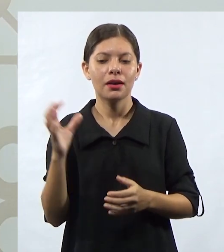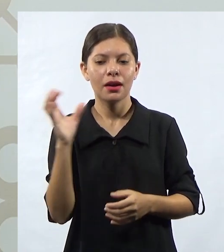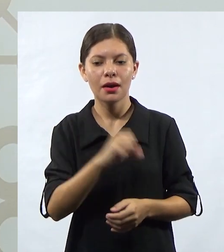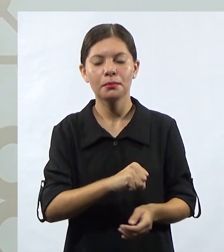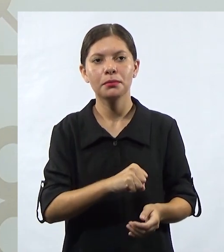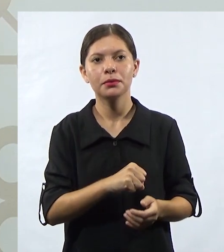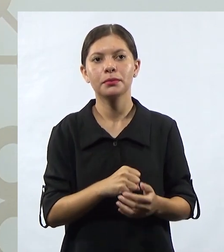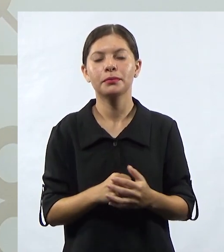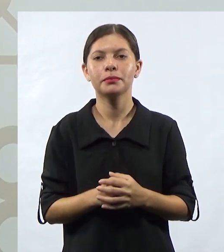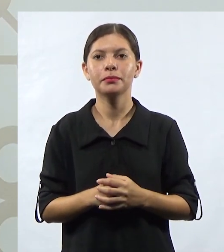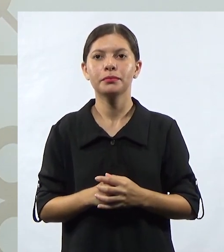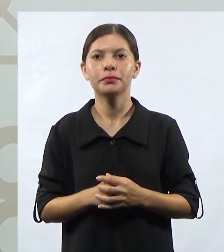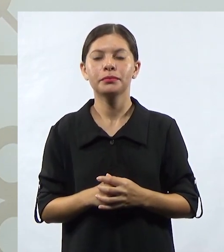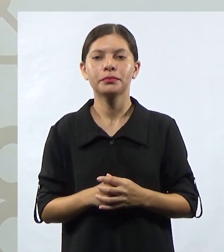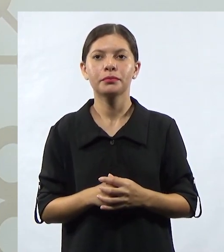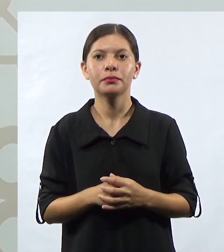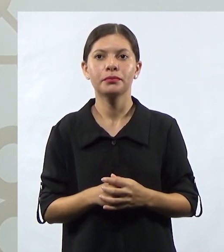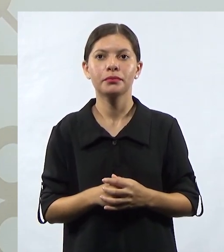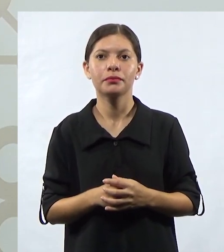bastante,